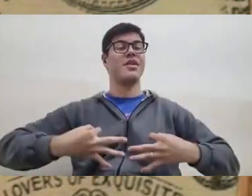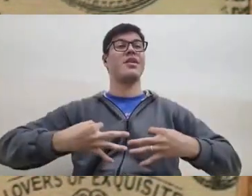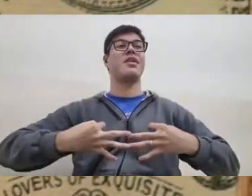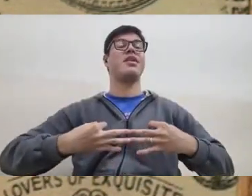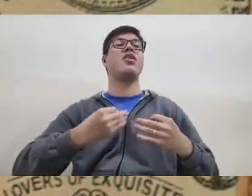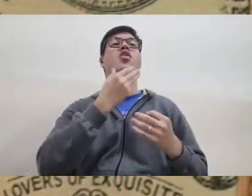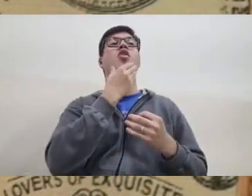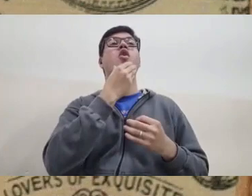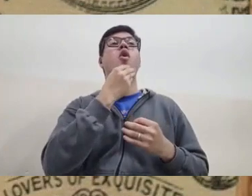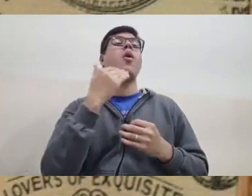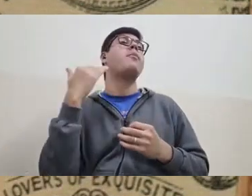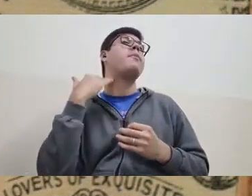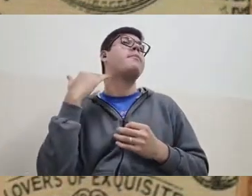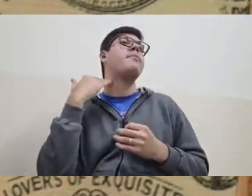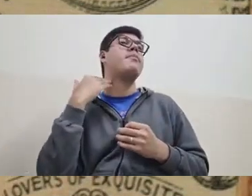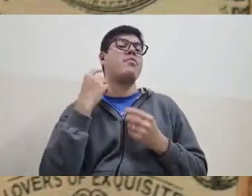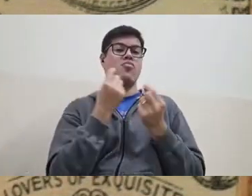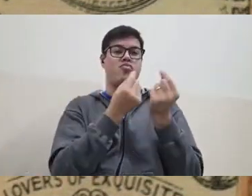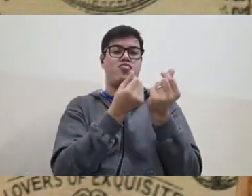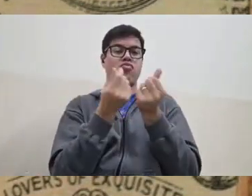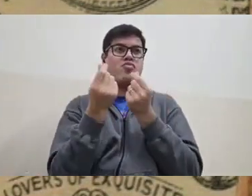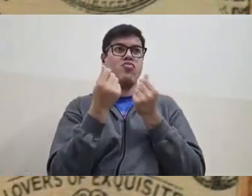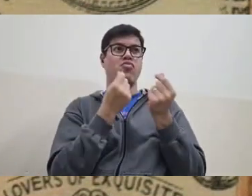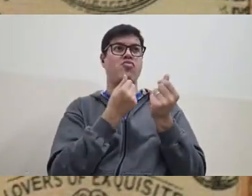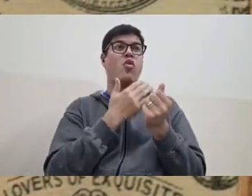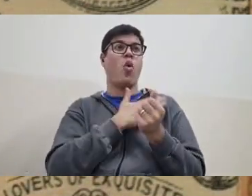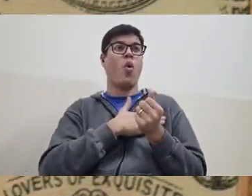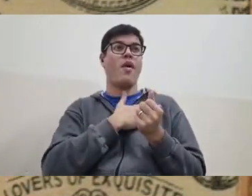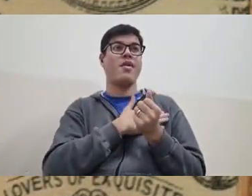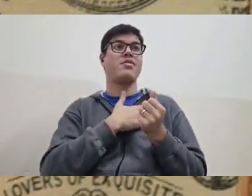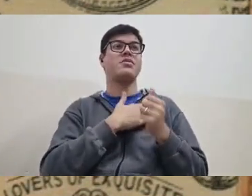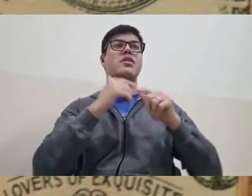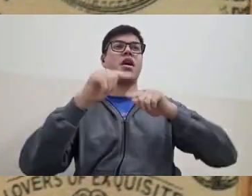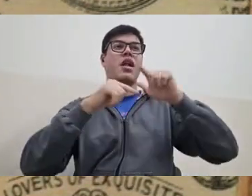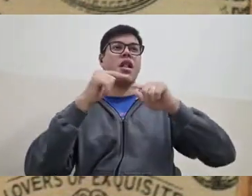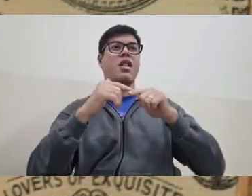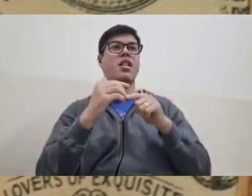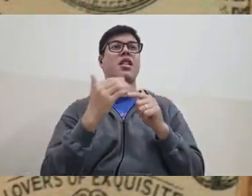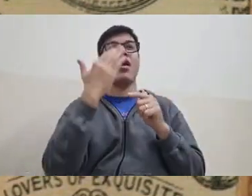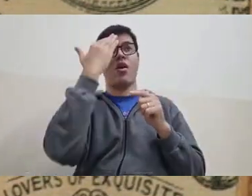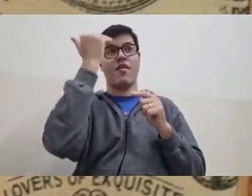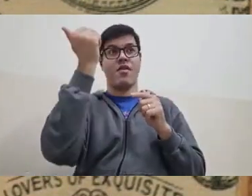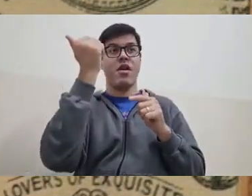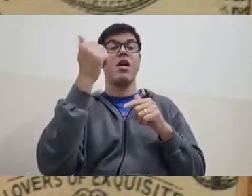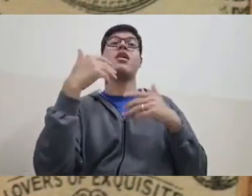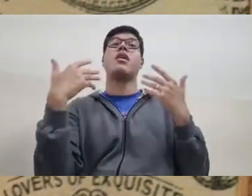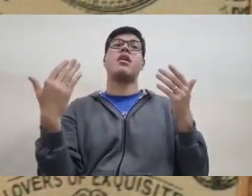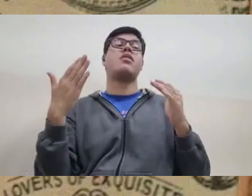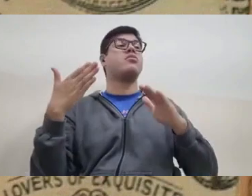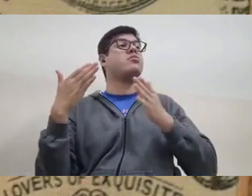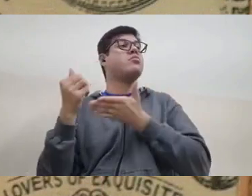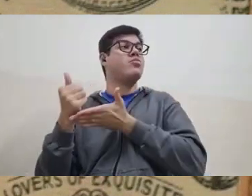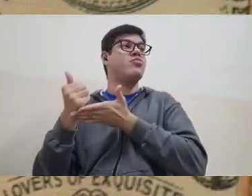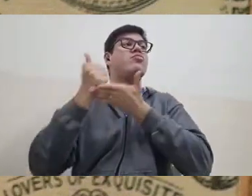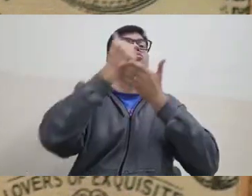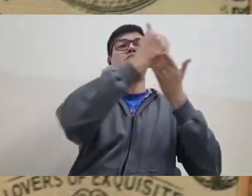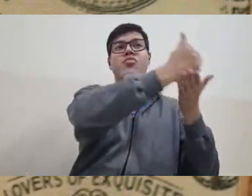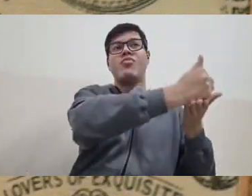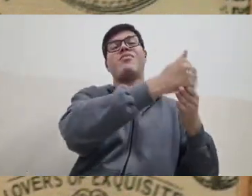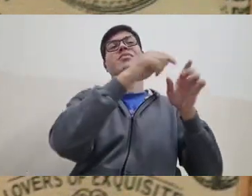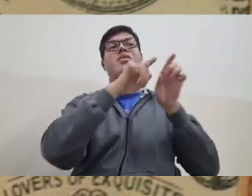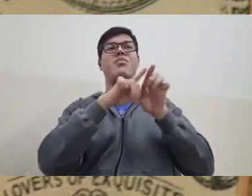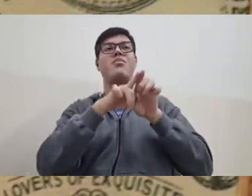um tesoureiro Lá do banco que aposentou levei a Vera e se ele é uma lata de qualquer coisa eu não vou aceitar